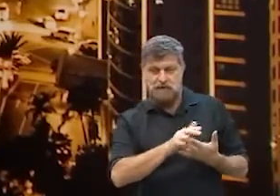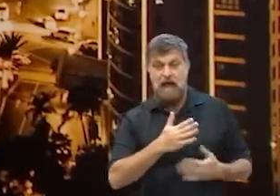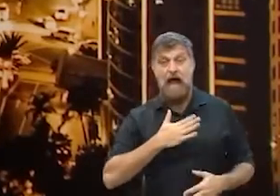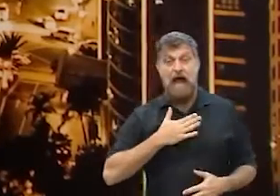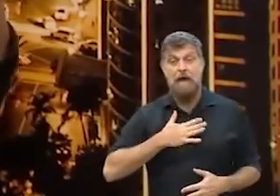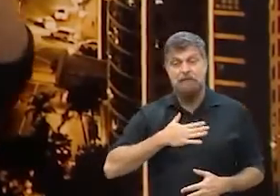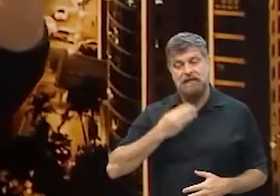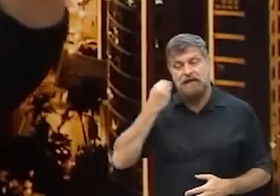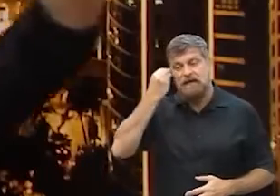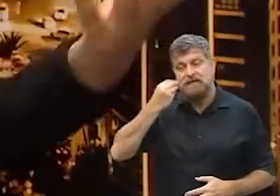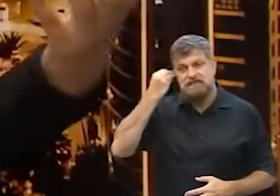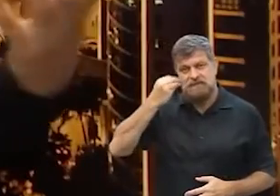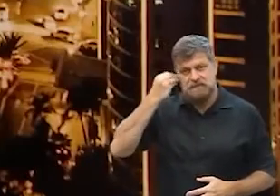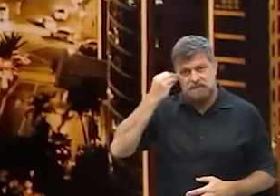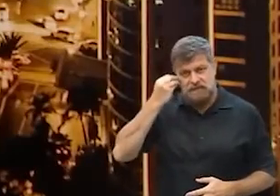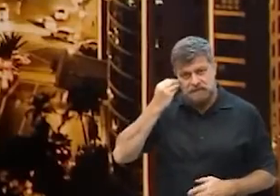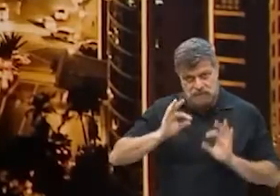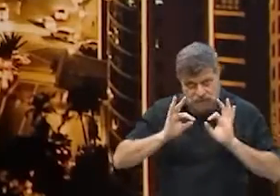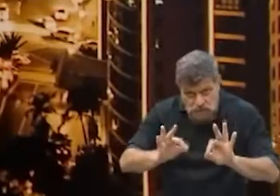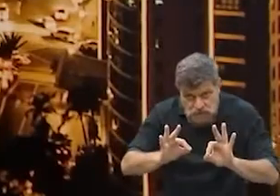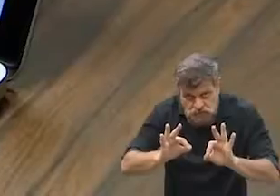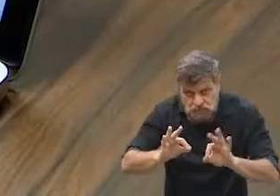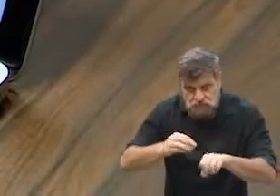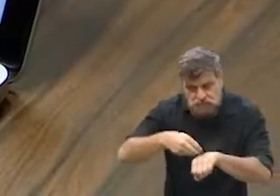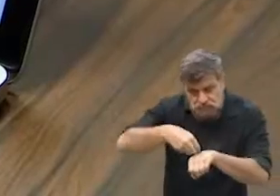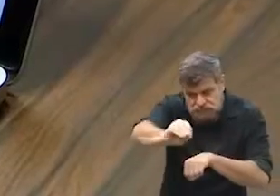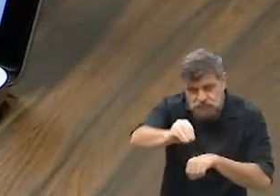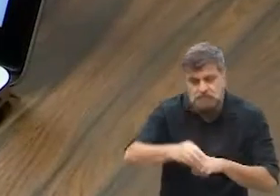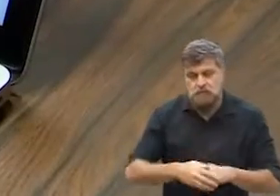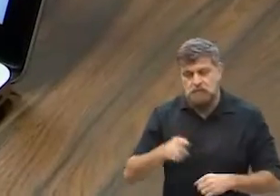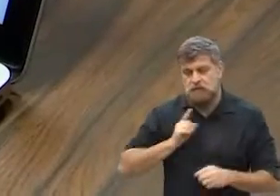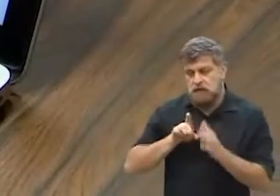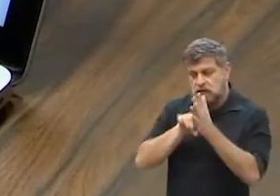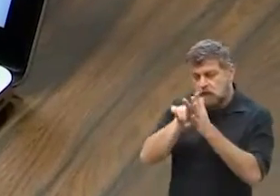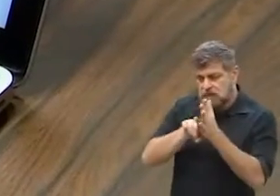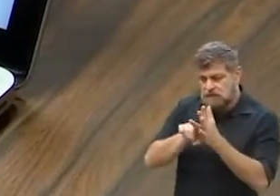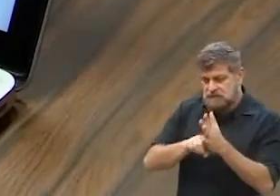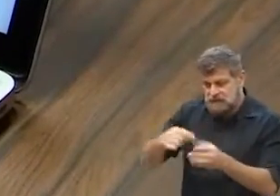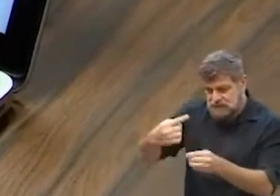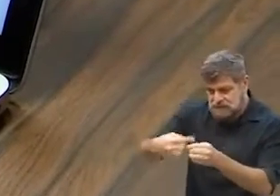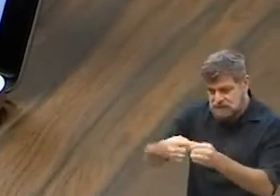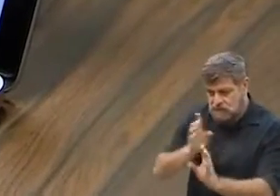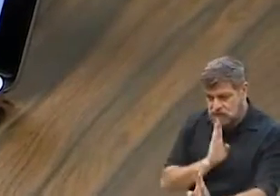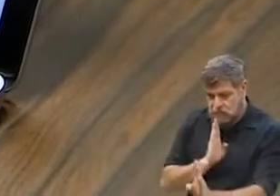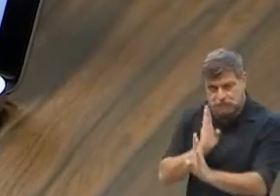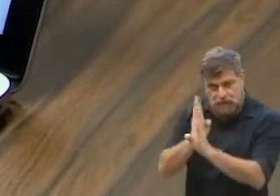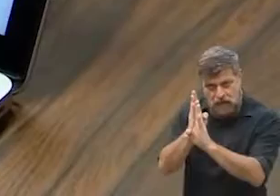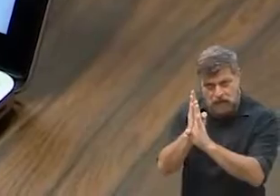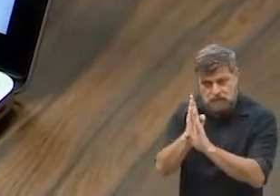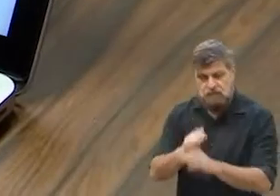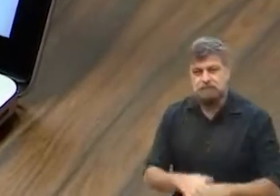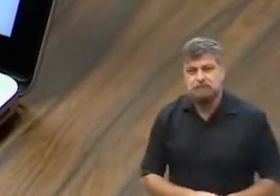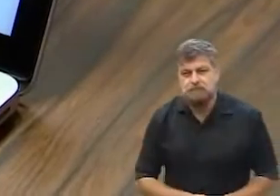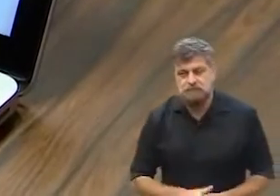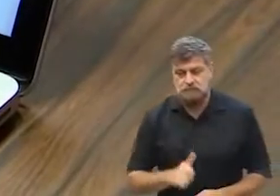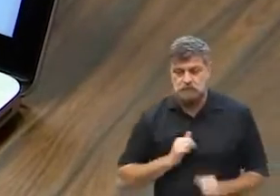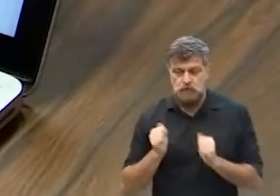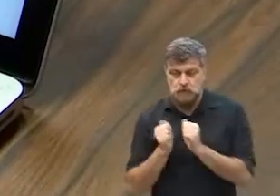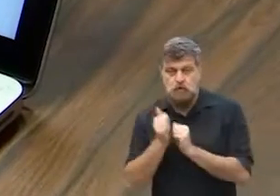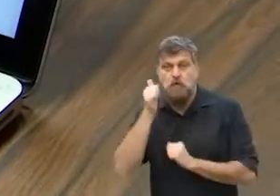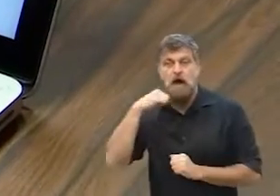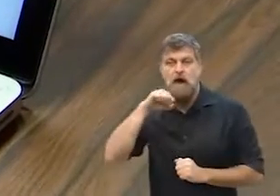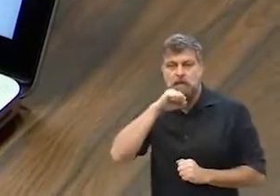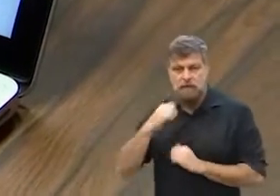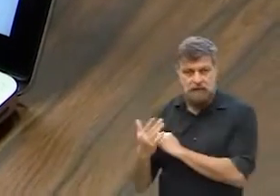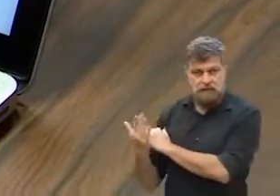posso passar uma dica que deu certo. Então, eu pesquisei a cidade, né? Como no início, com a minha mãe acabou